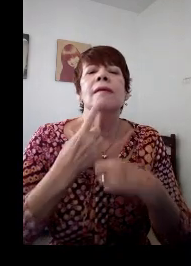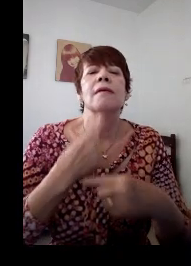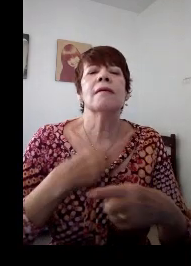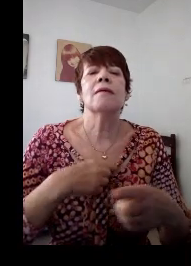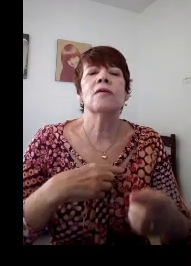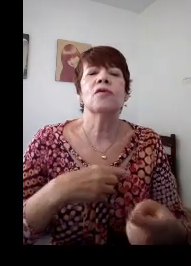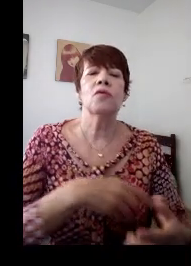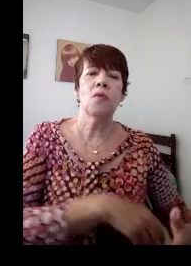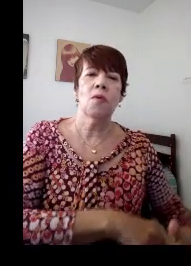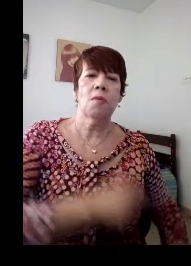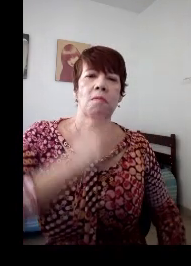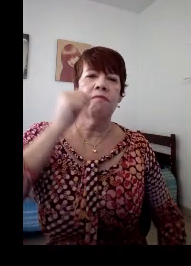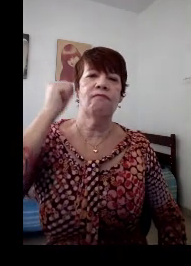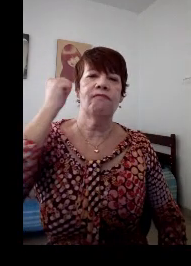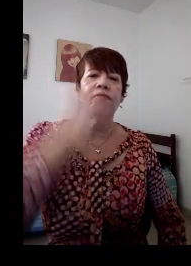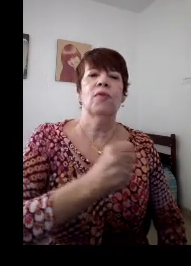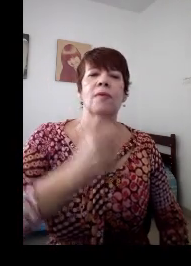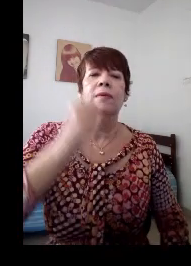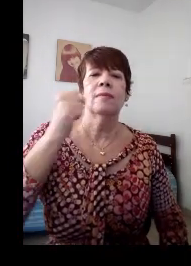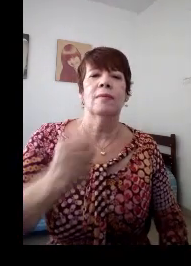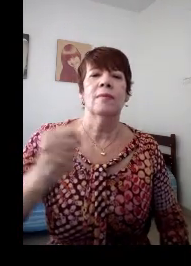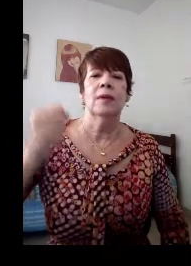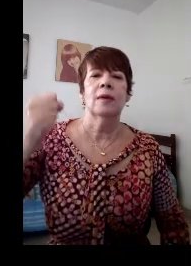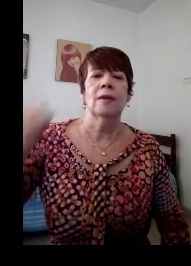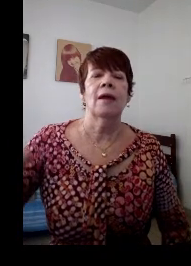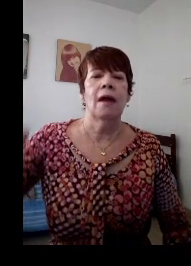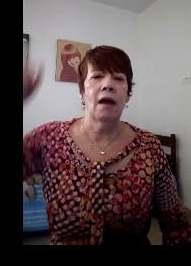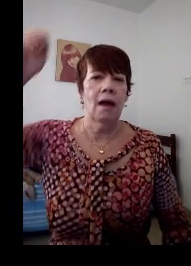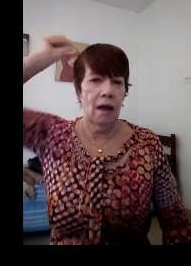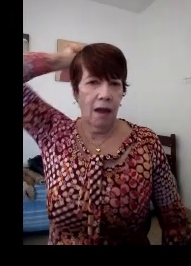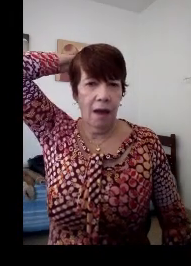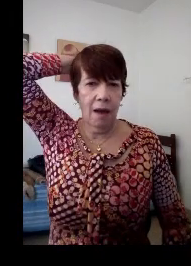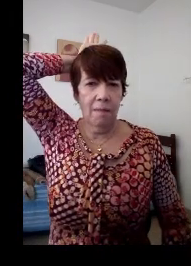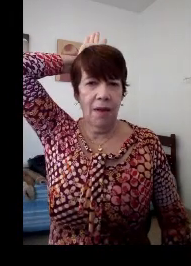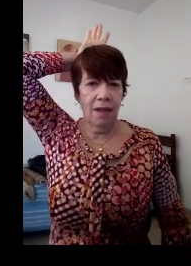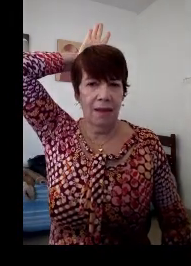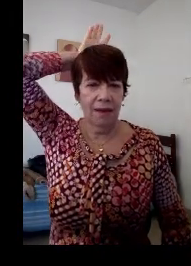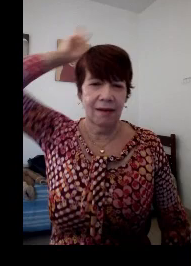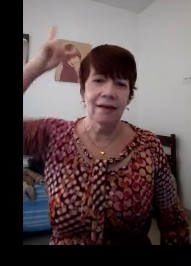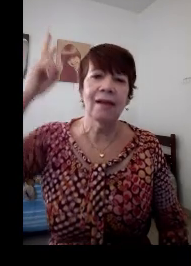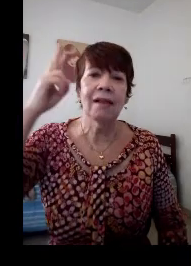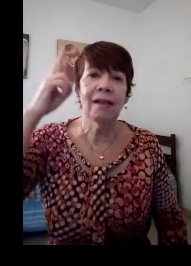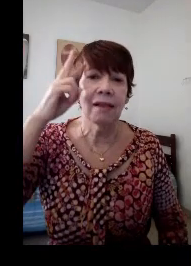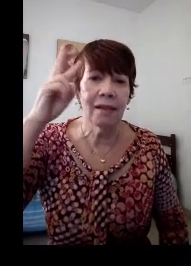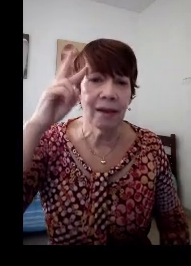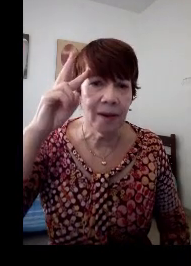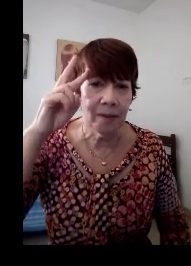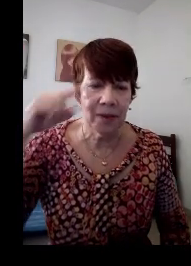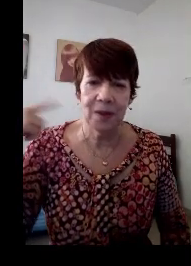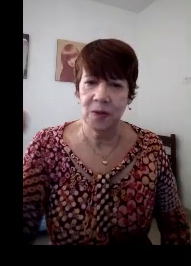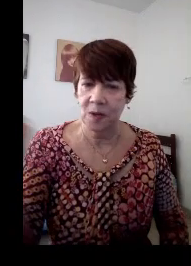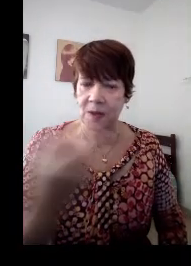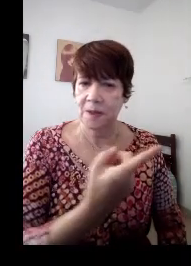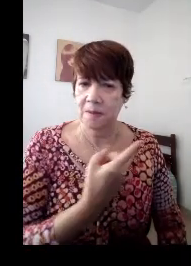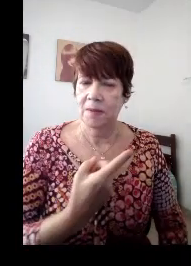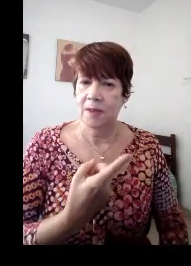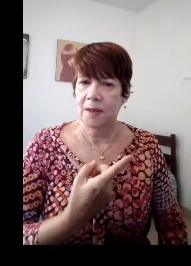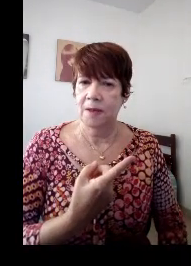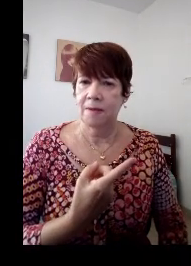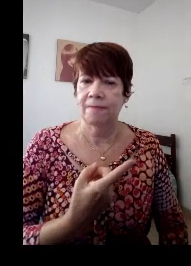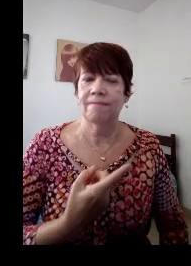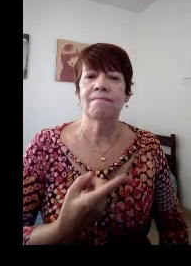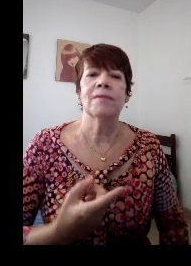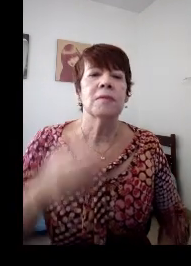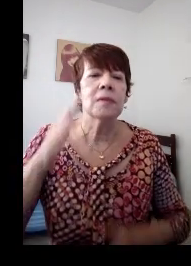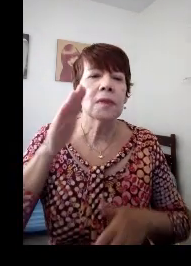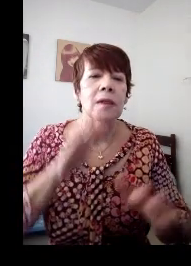ir atrás, né? Aquela vontade. Muitas das vezes nós estamos cedendo às